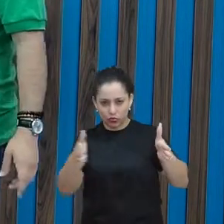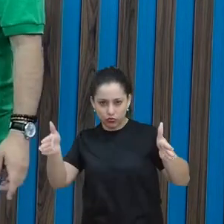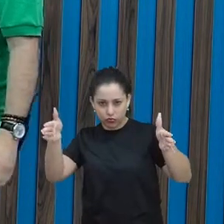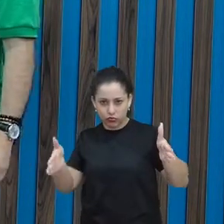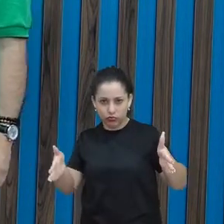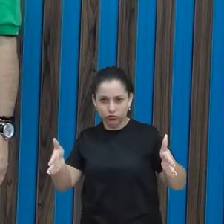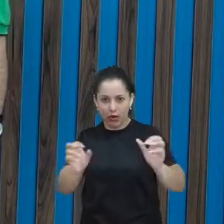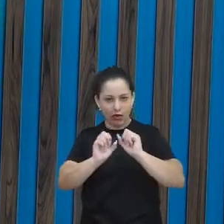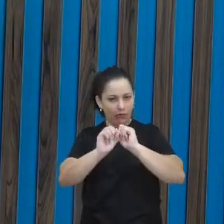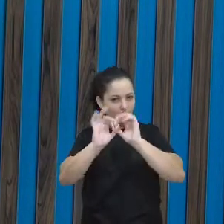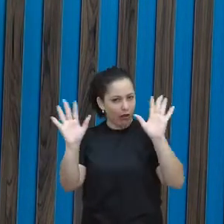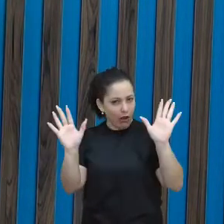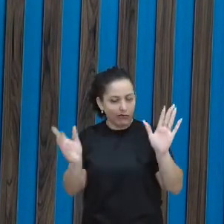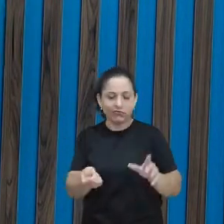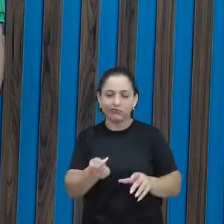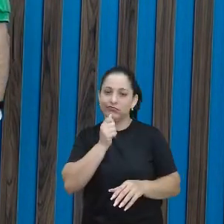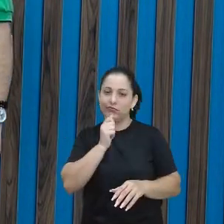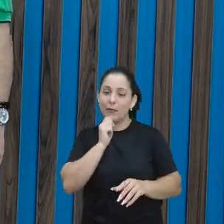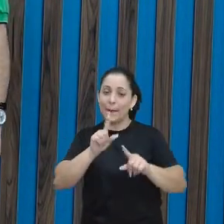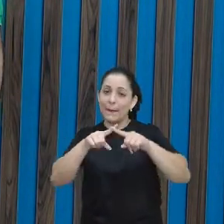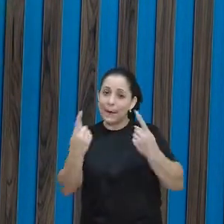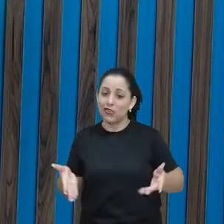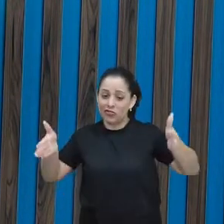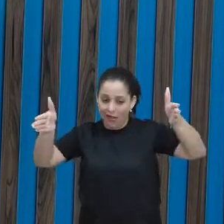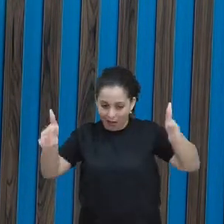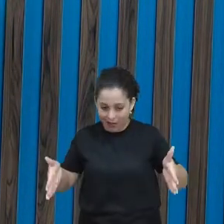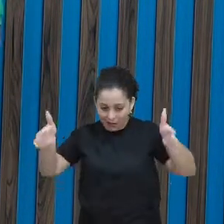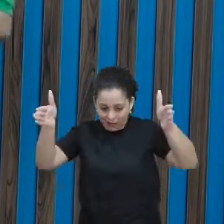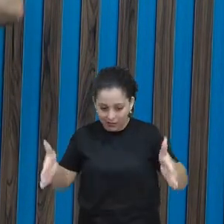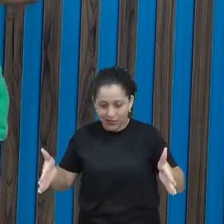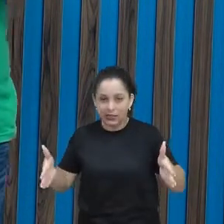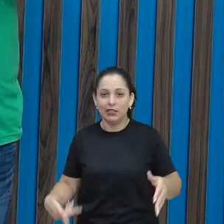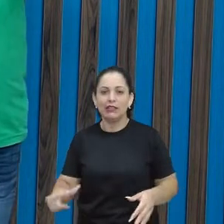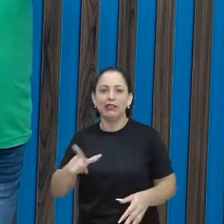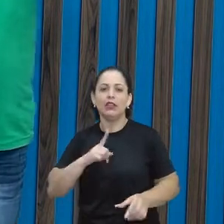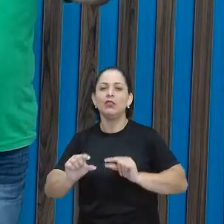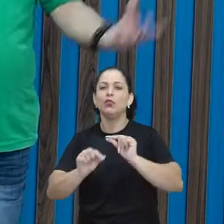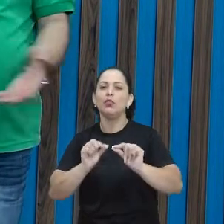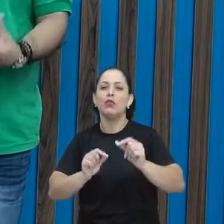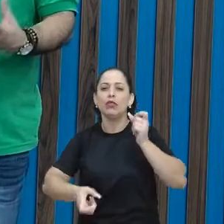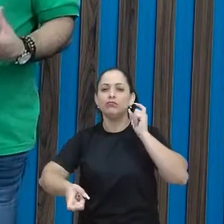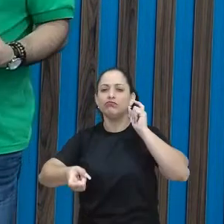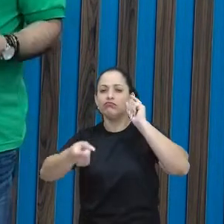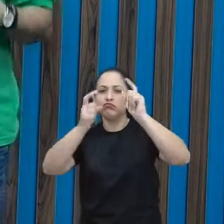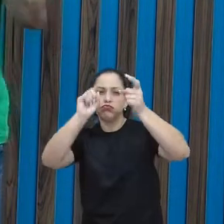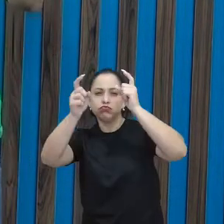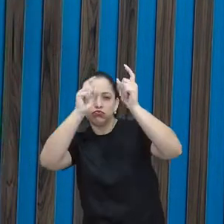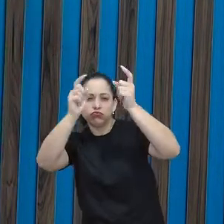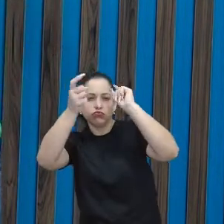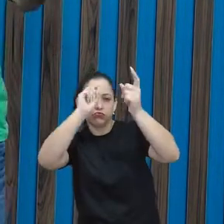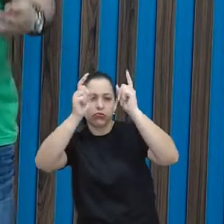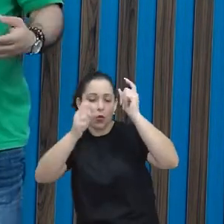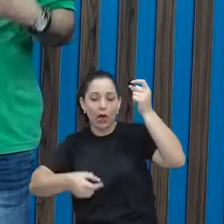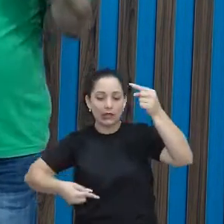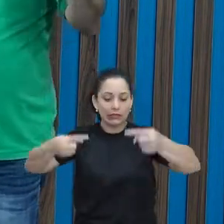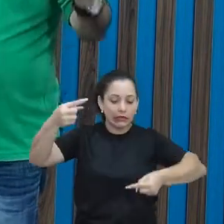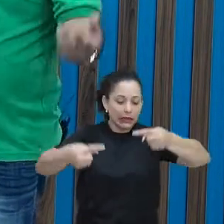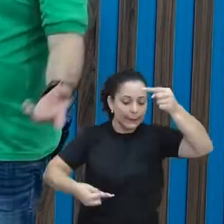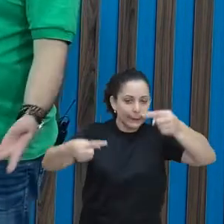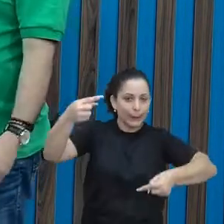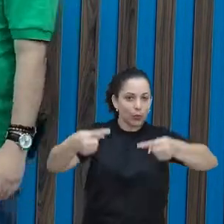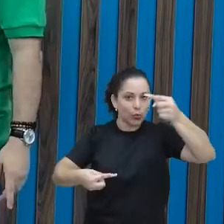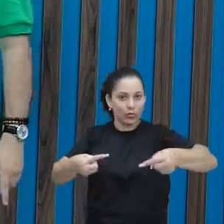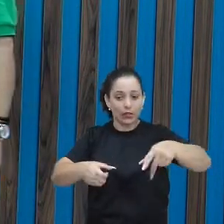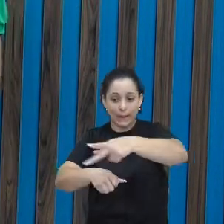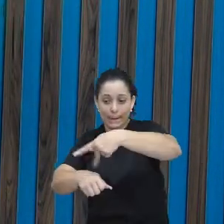vai observar é que nesse período vai haver um acirramento, ou seja, uma disputa muito maior por essas nações